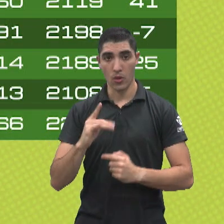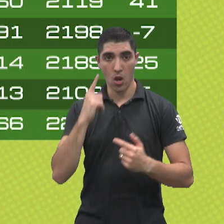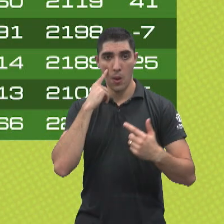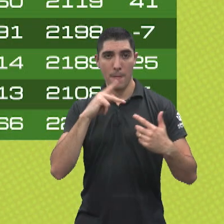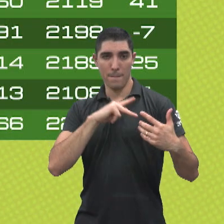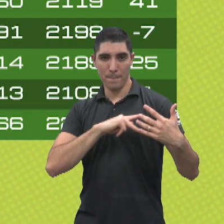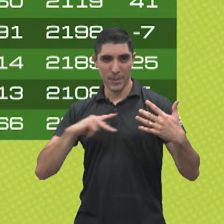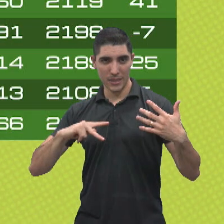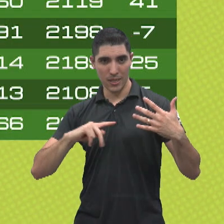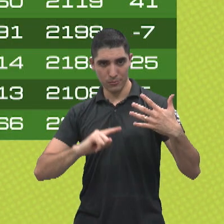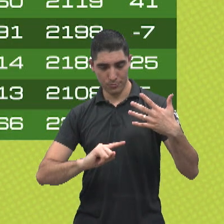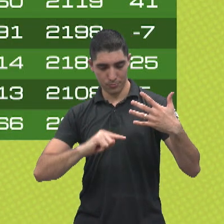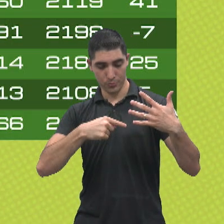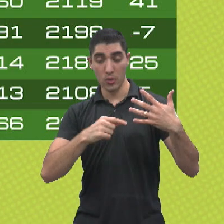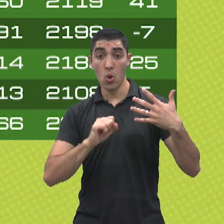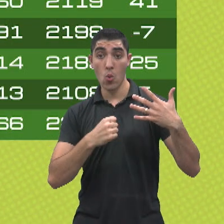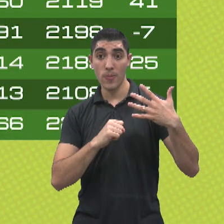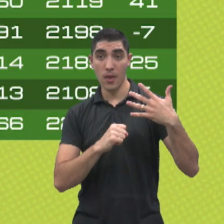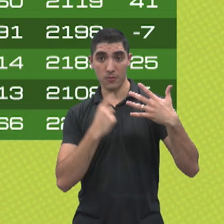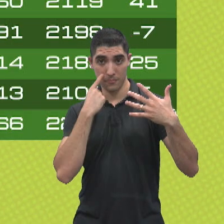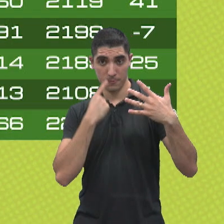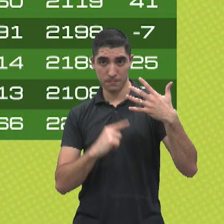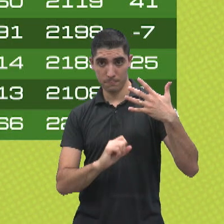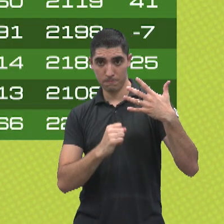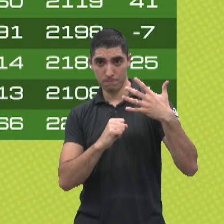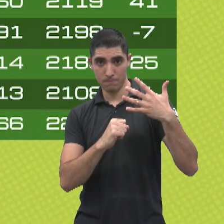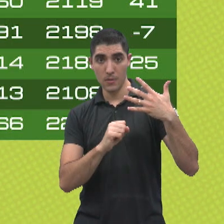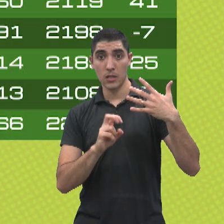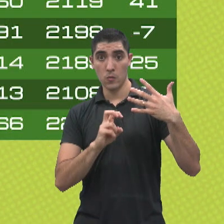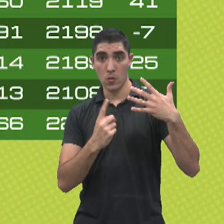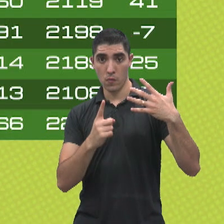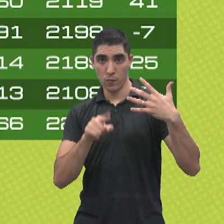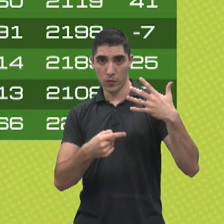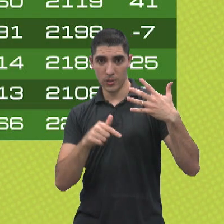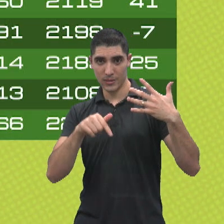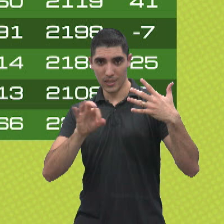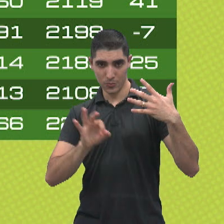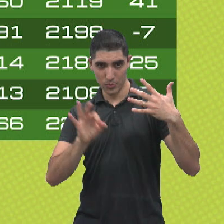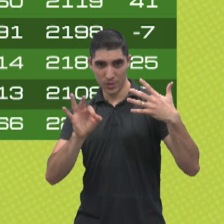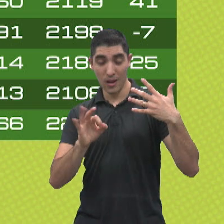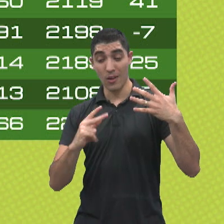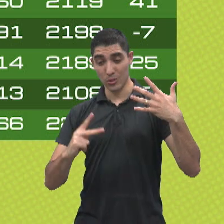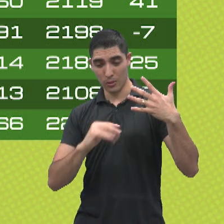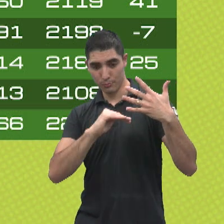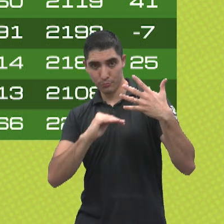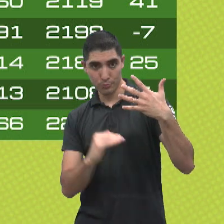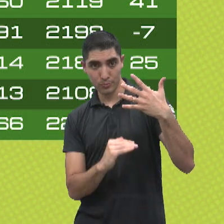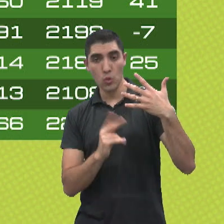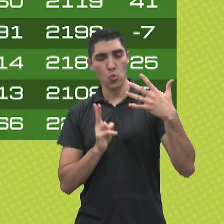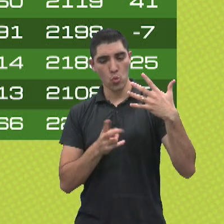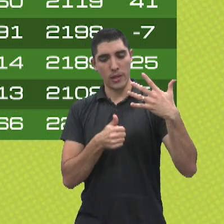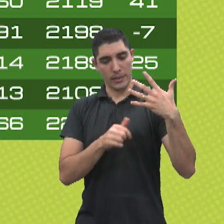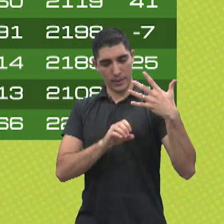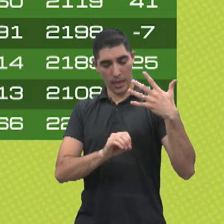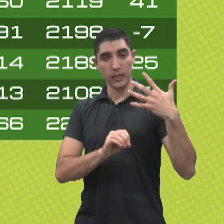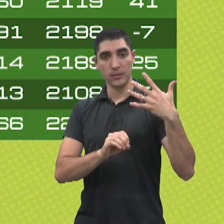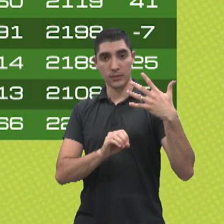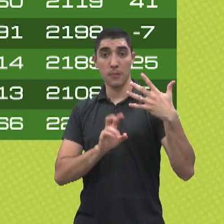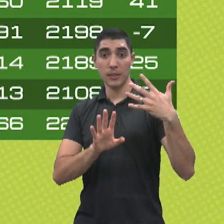8º lugar aqui embaixo, ó, com 51,7%. O São José perdeu, se manteve na 10ª posição, mas agora